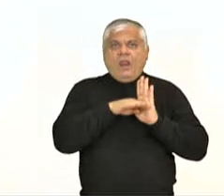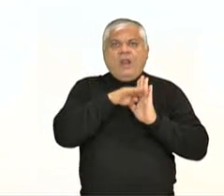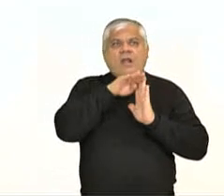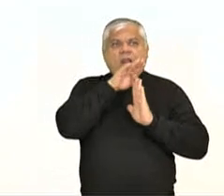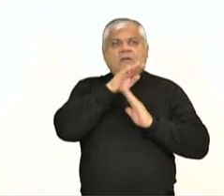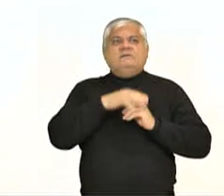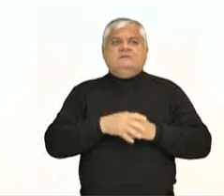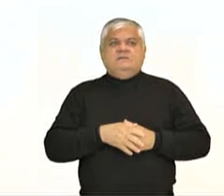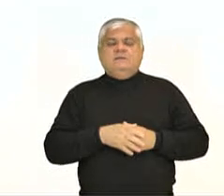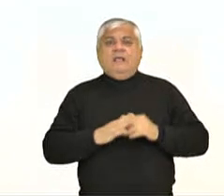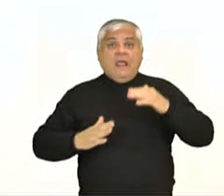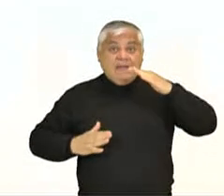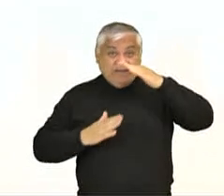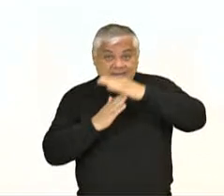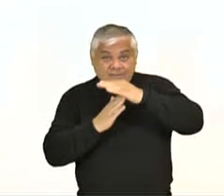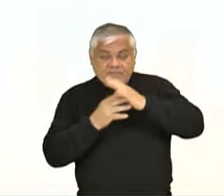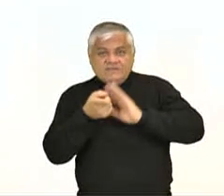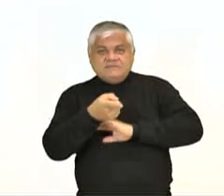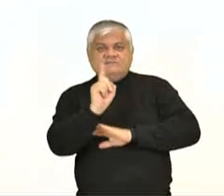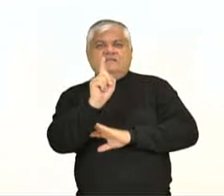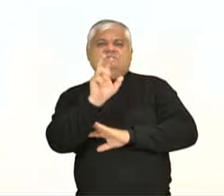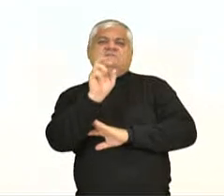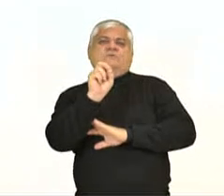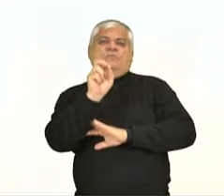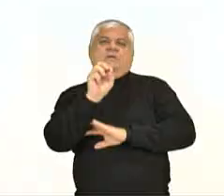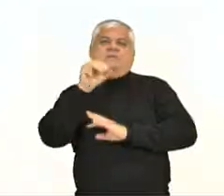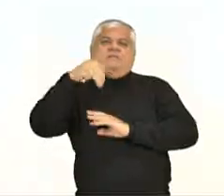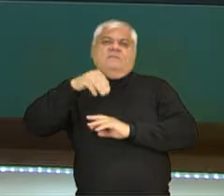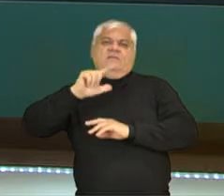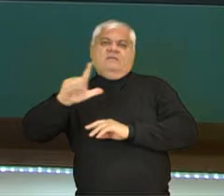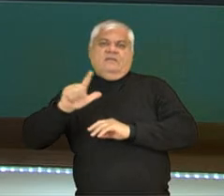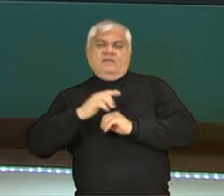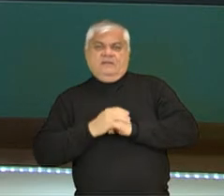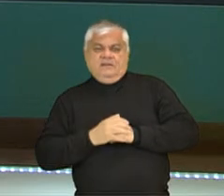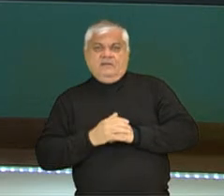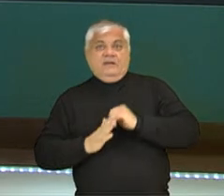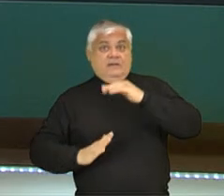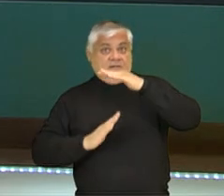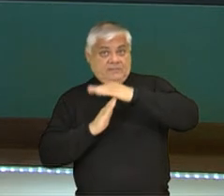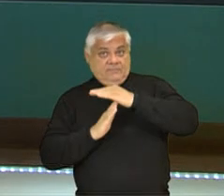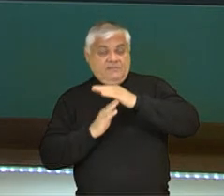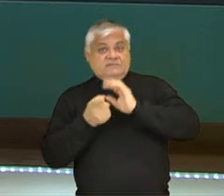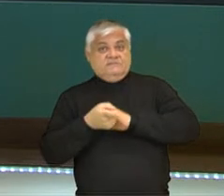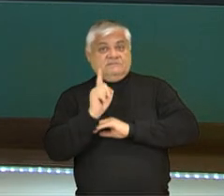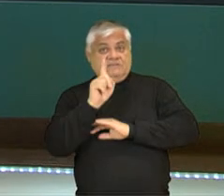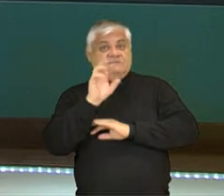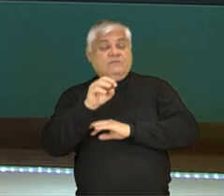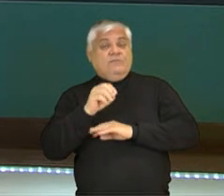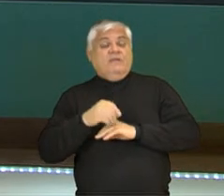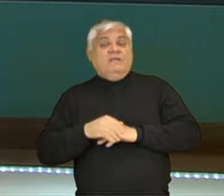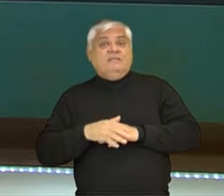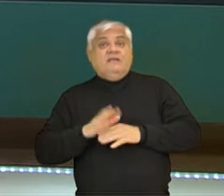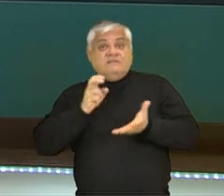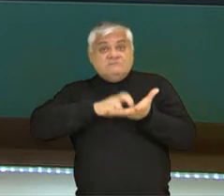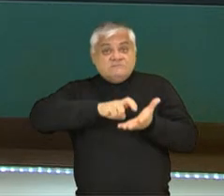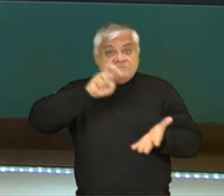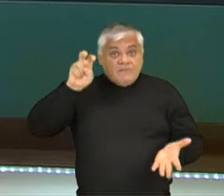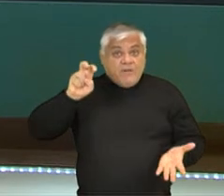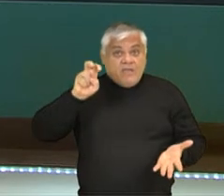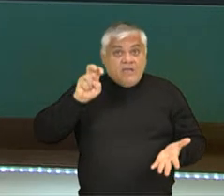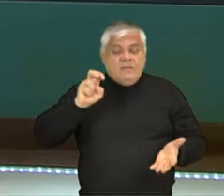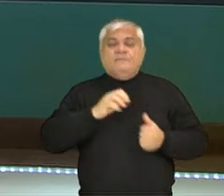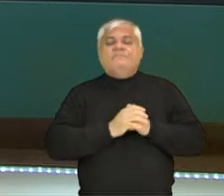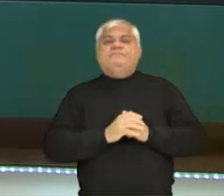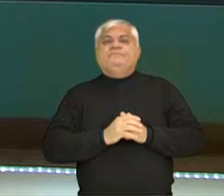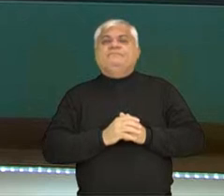quantidade, 150 mililitros por decilitros, isso em jejum. O